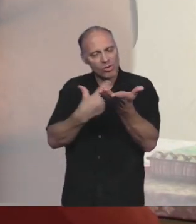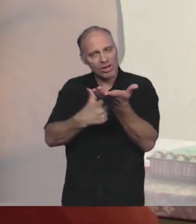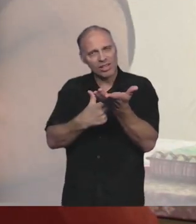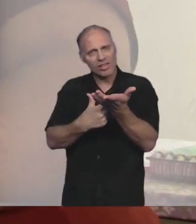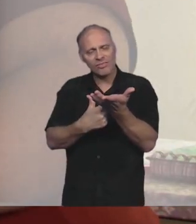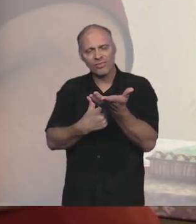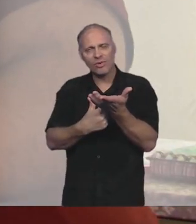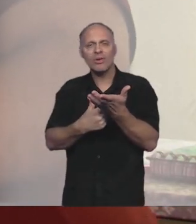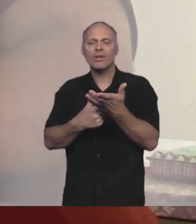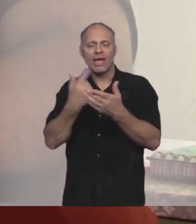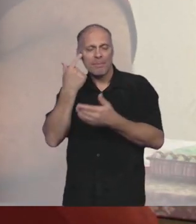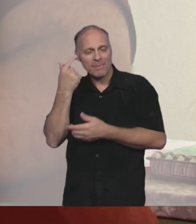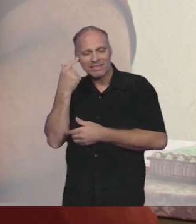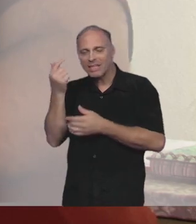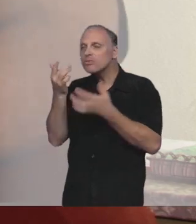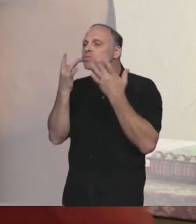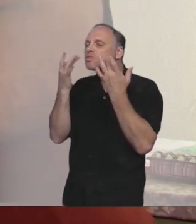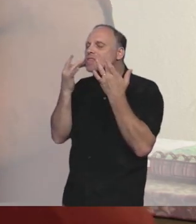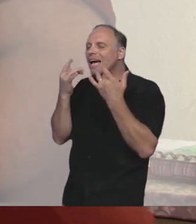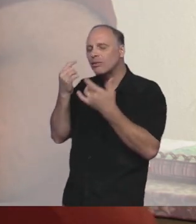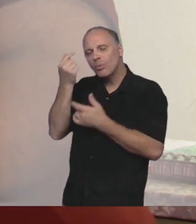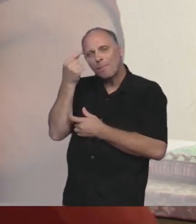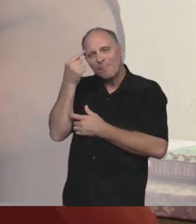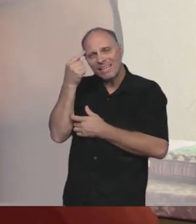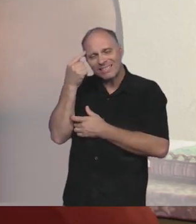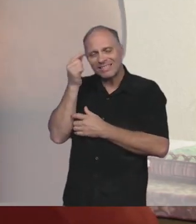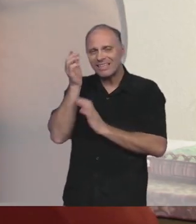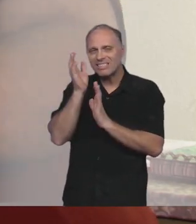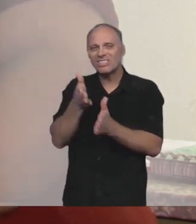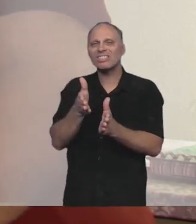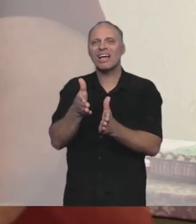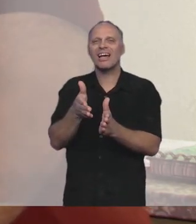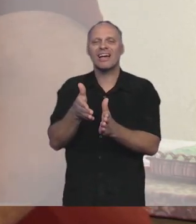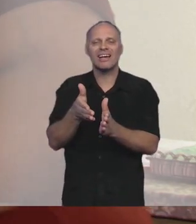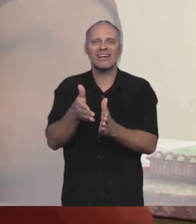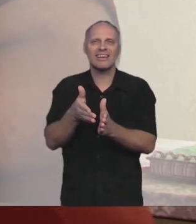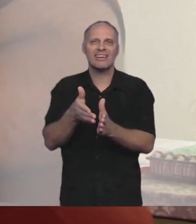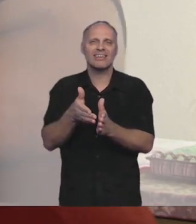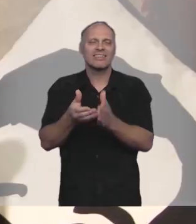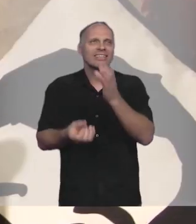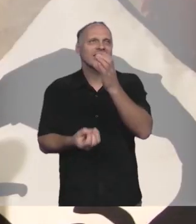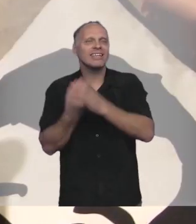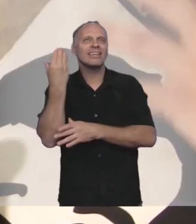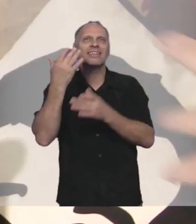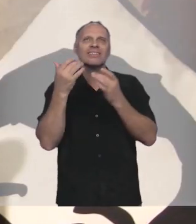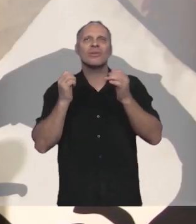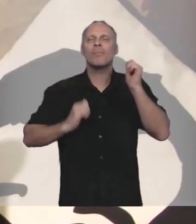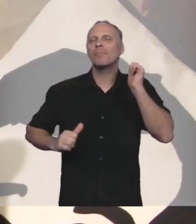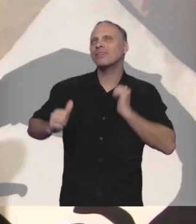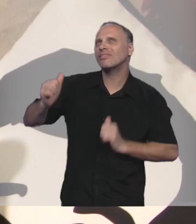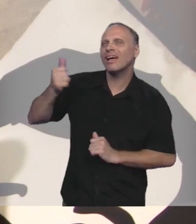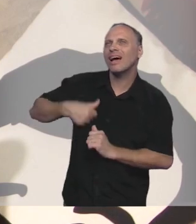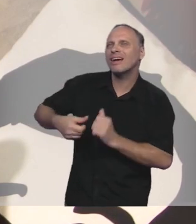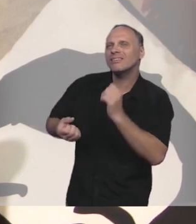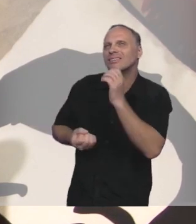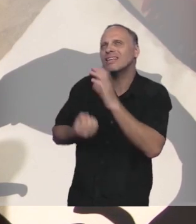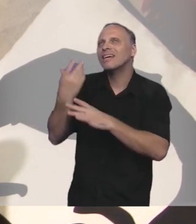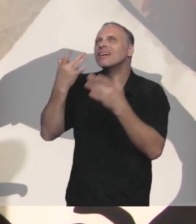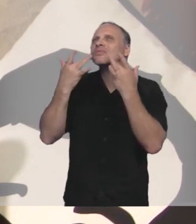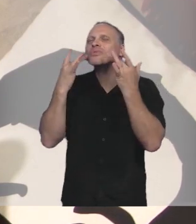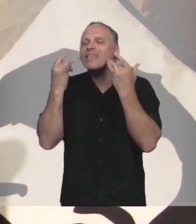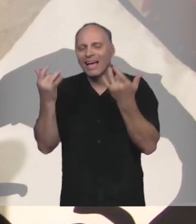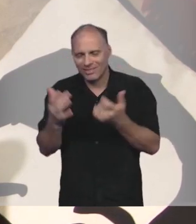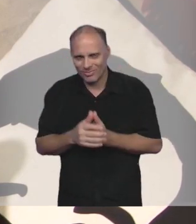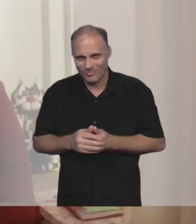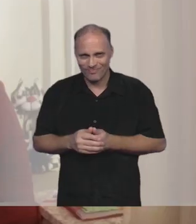já criando a Sim. personagem, né? Sim. Tu sabe que, por incrível